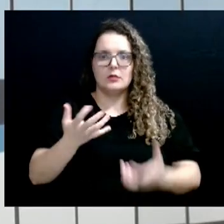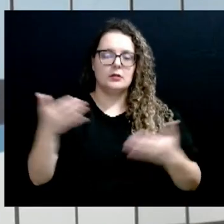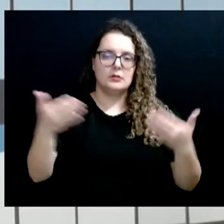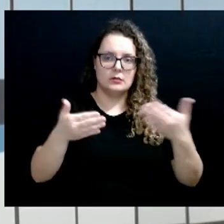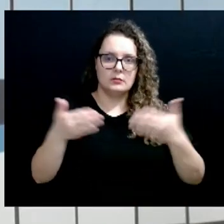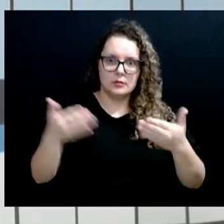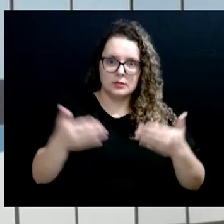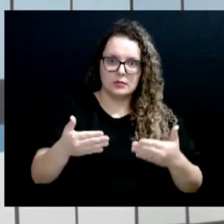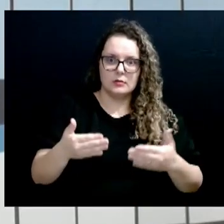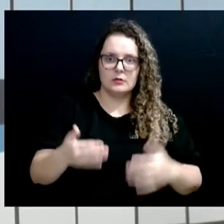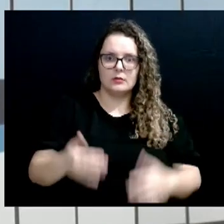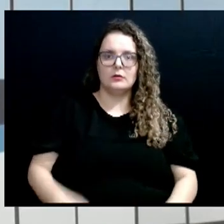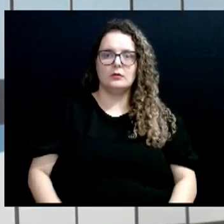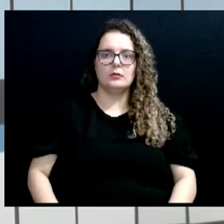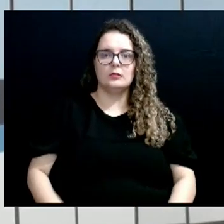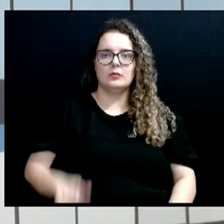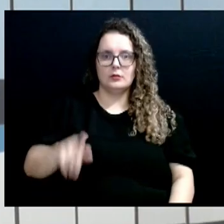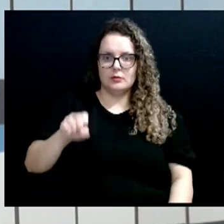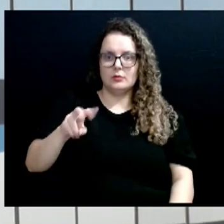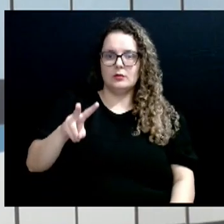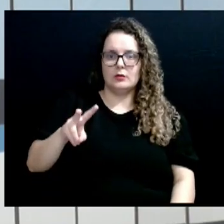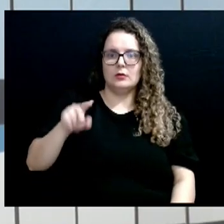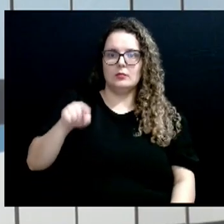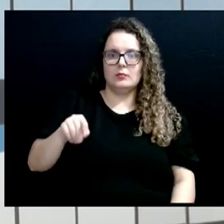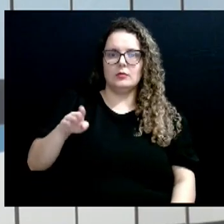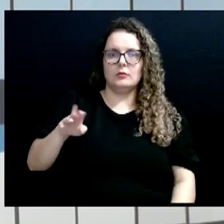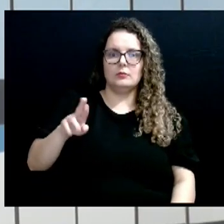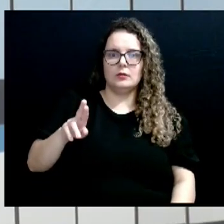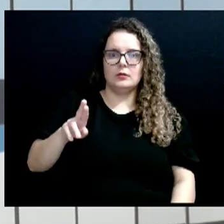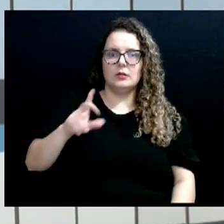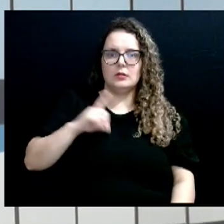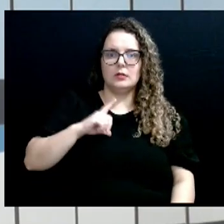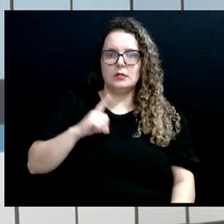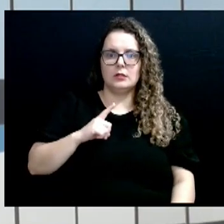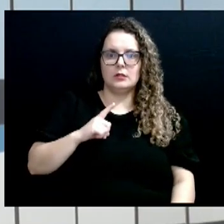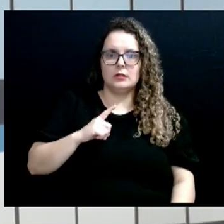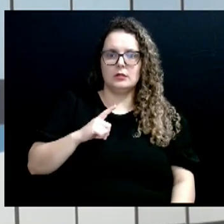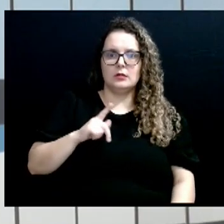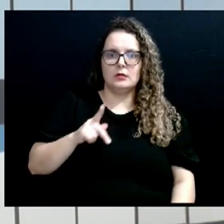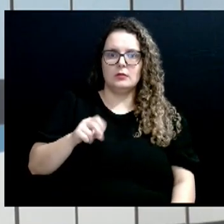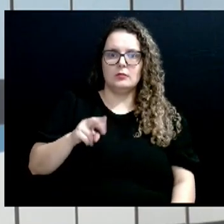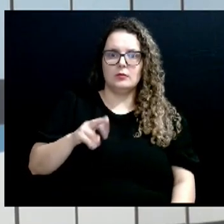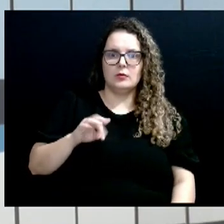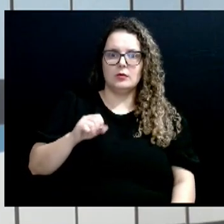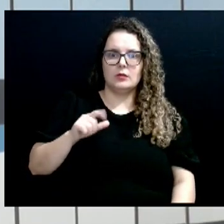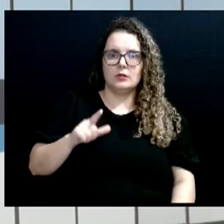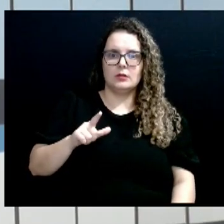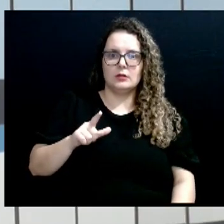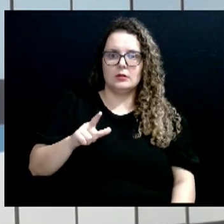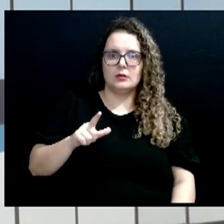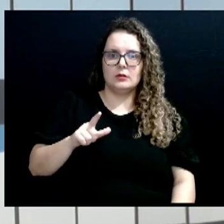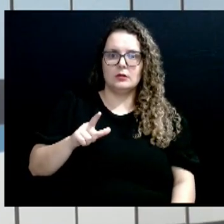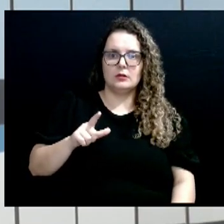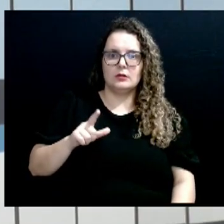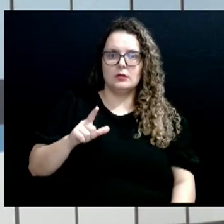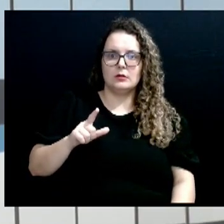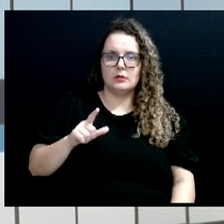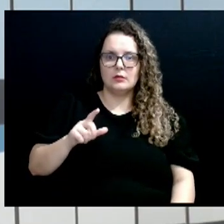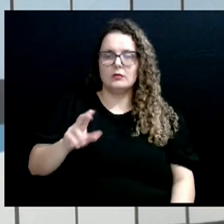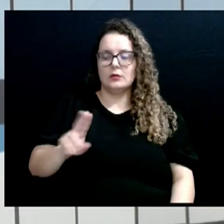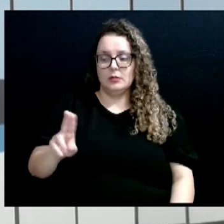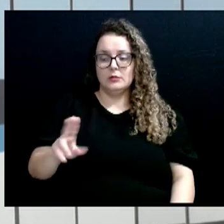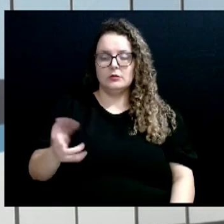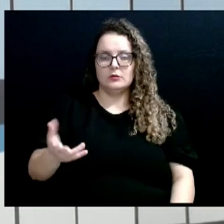lá no Gov, né, no GovBR, tem o portal da, eu não sei como é que é o nome, mas lá dentro vai ter a parte que você pode entrar